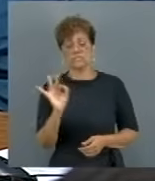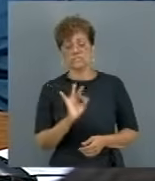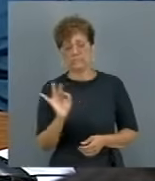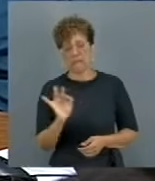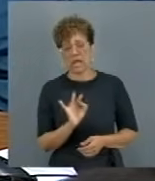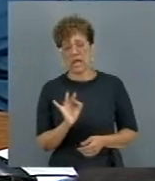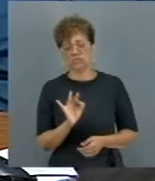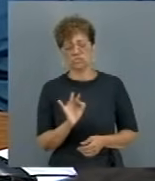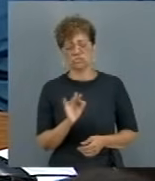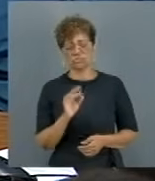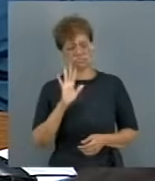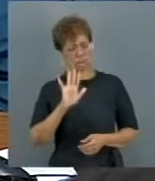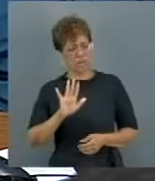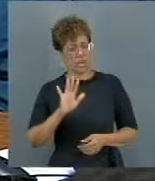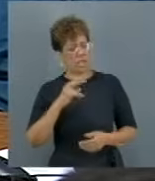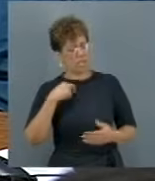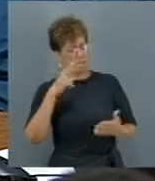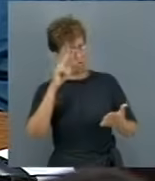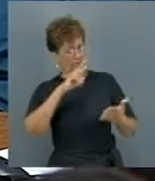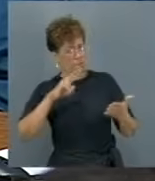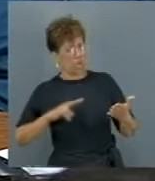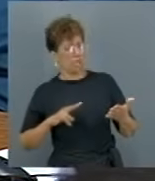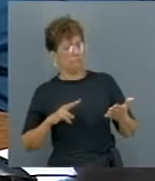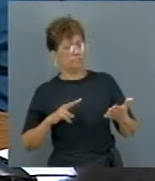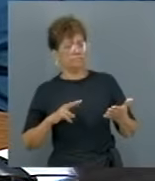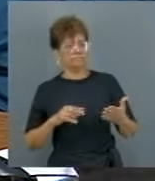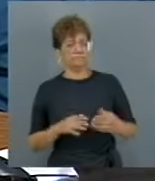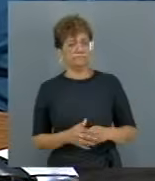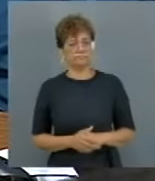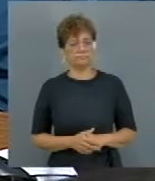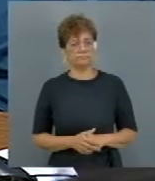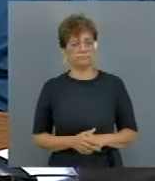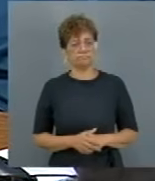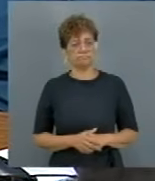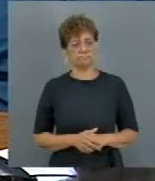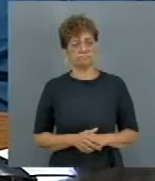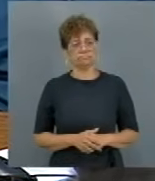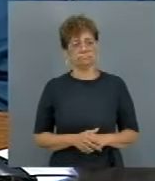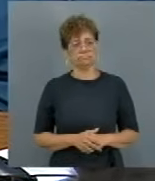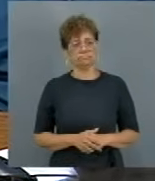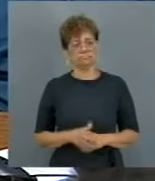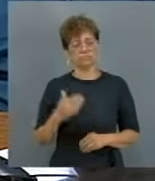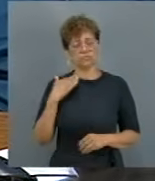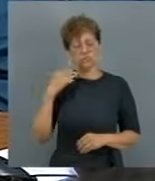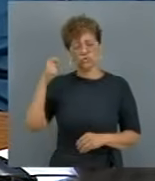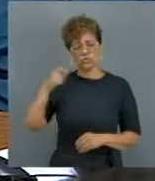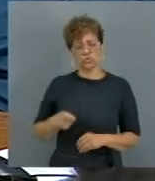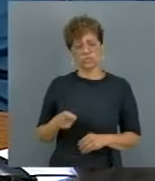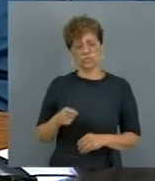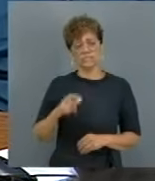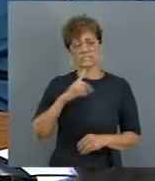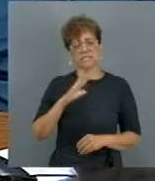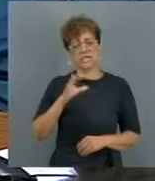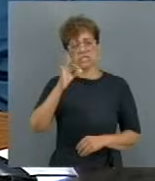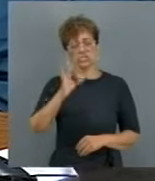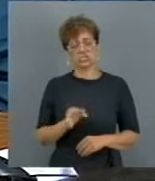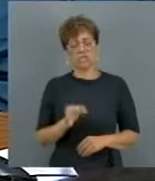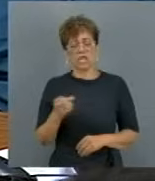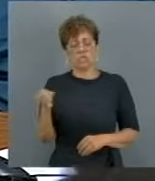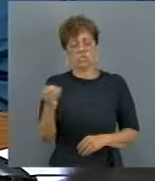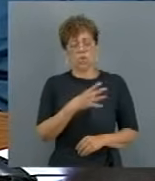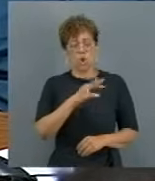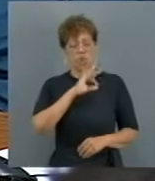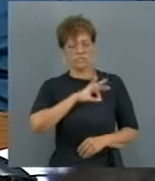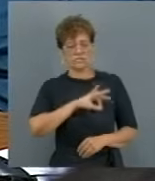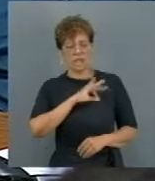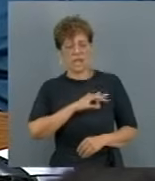numa leviandade. 1º de janeiro de 25, juízes e juízes federais e estaduais terão direito a receber um novo benefício, que irá